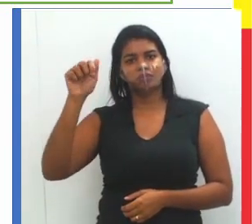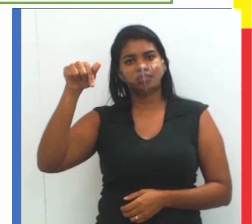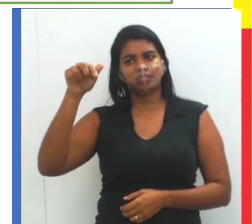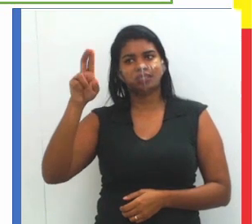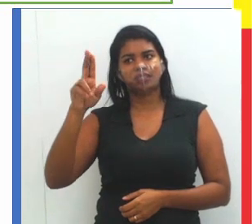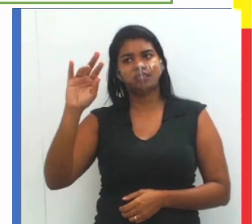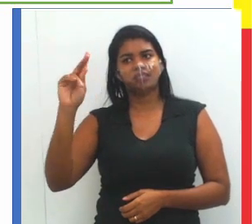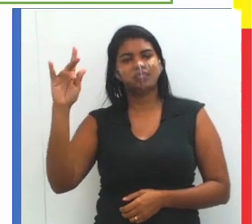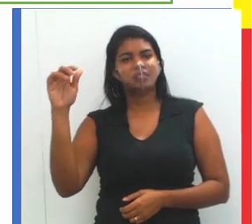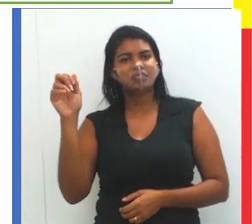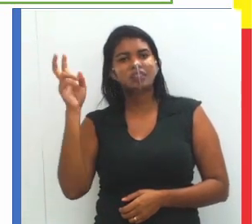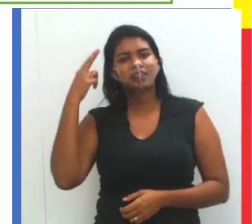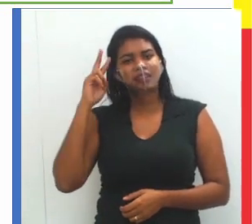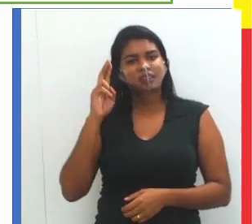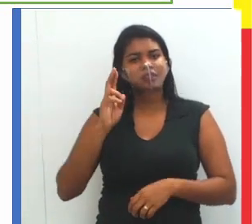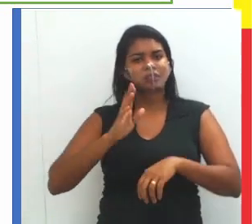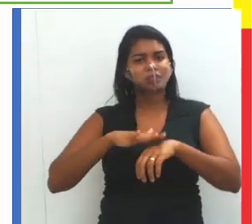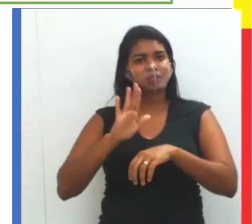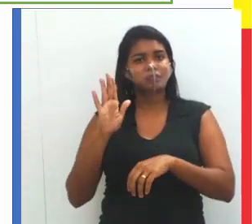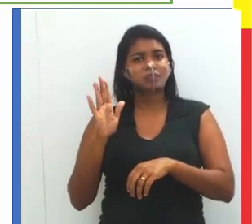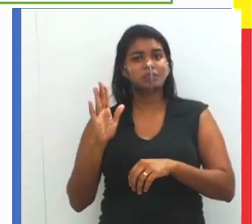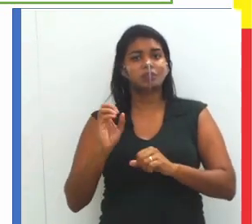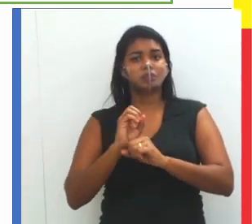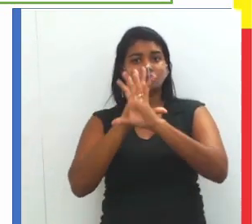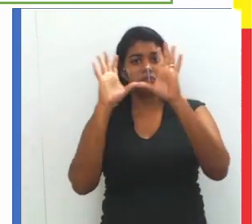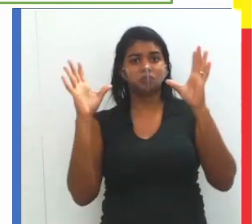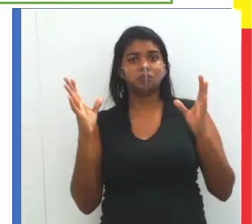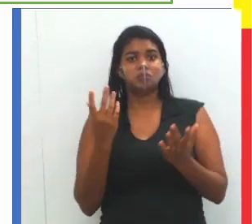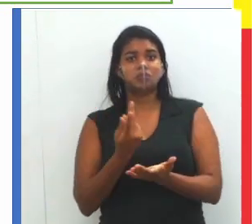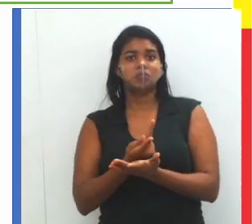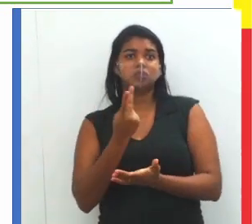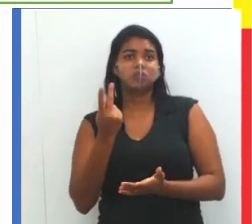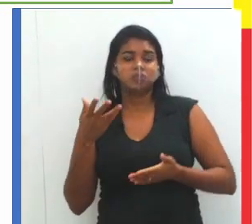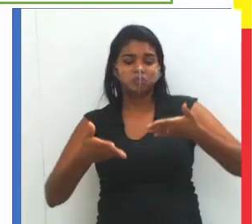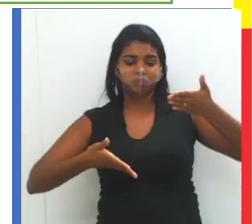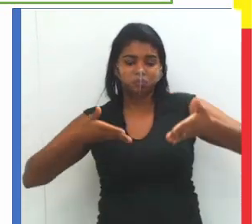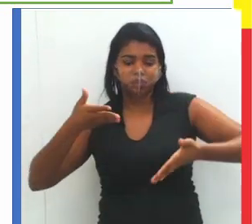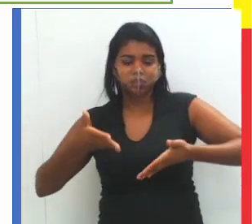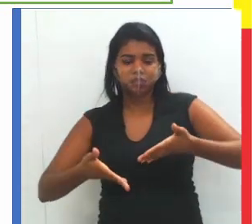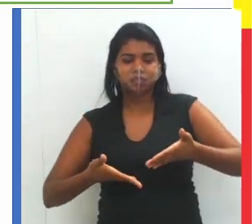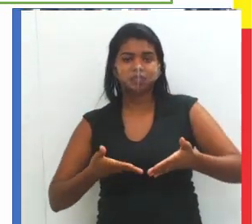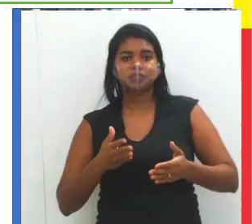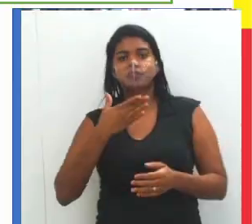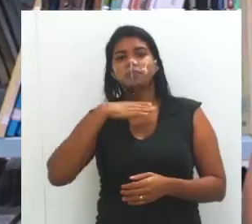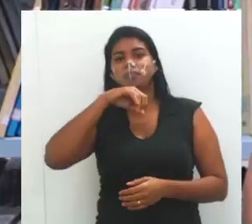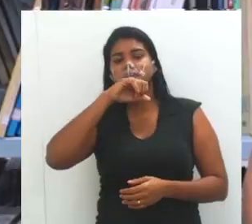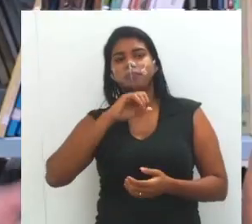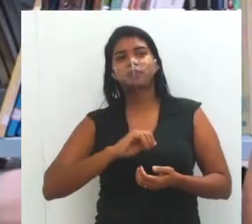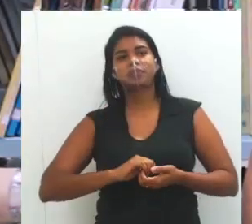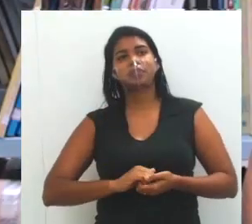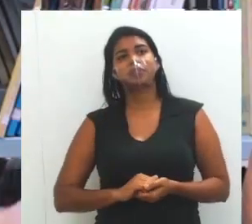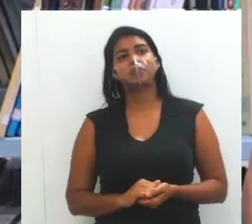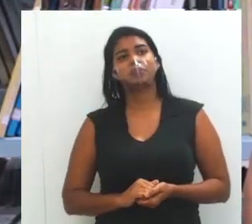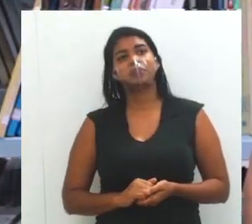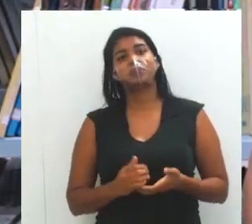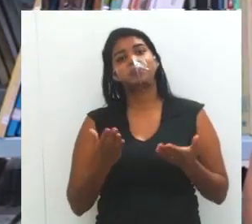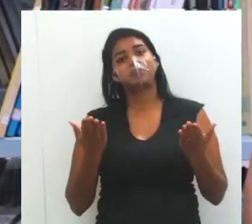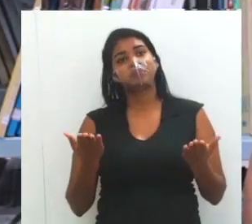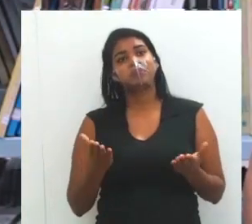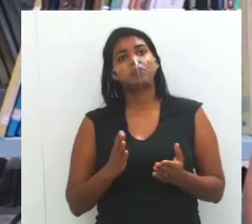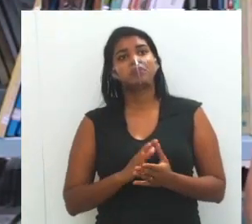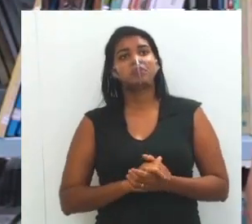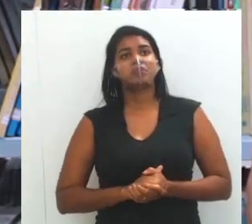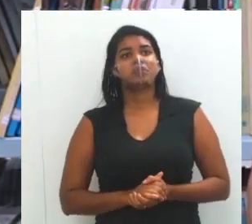né? O filho. Lembrar que mais uma vez é aí nesse show que ele vai fazer essa pequena homenagem ao pai dele. Mas a morte